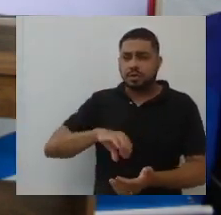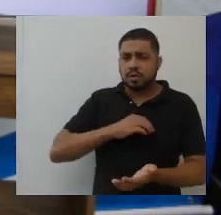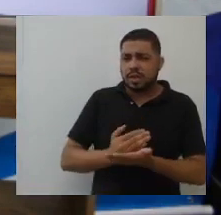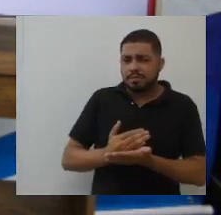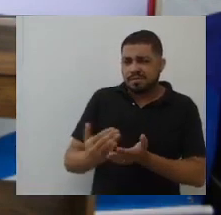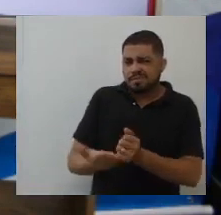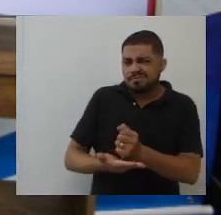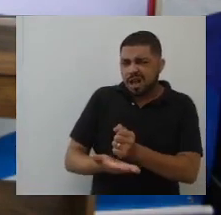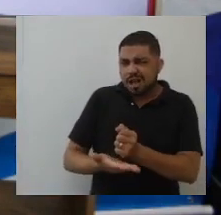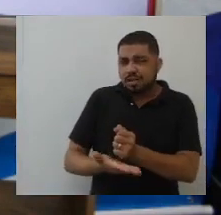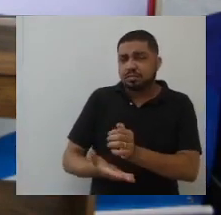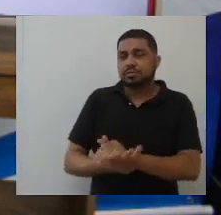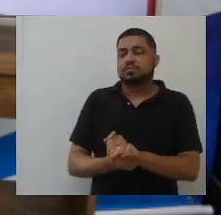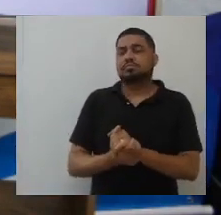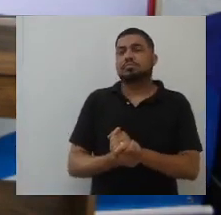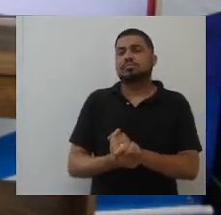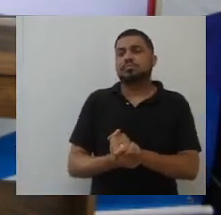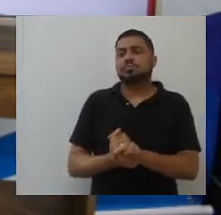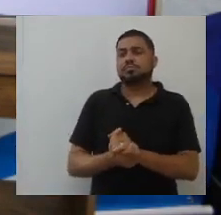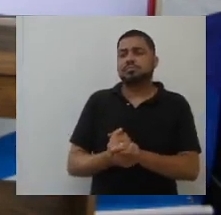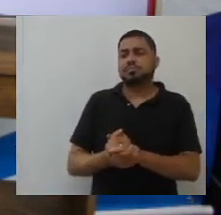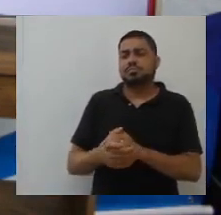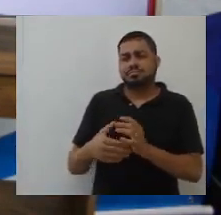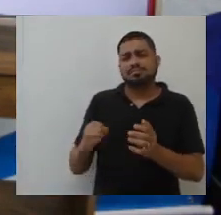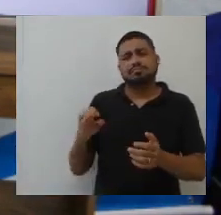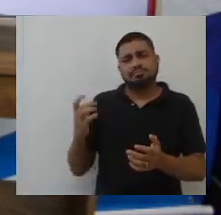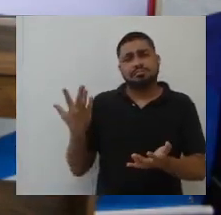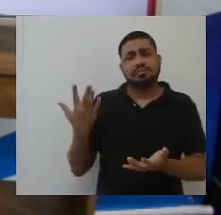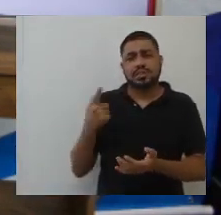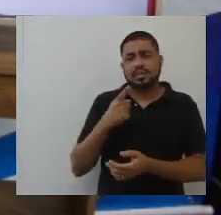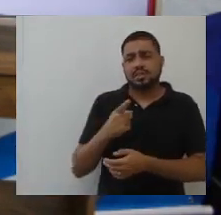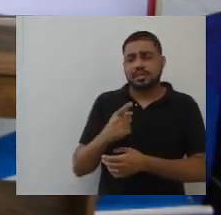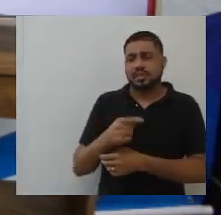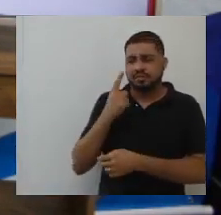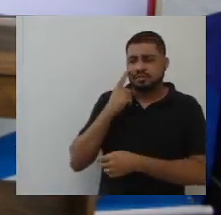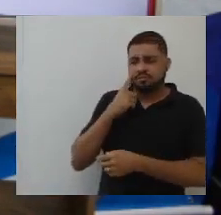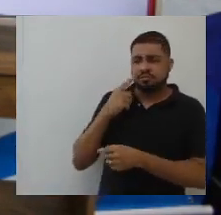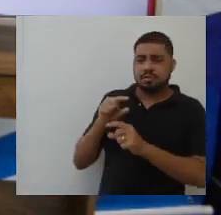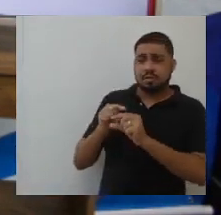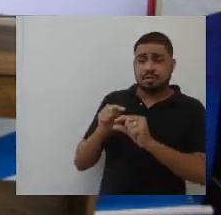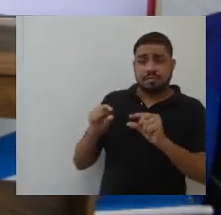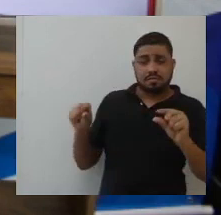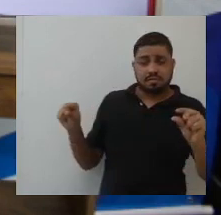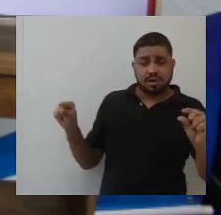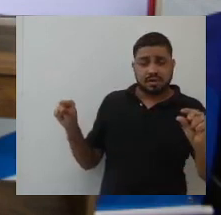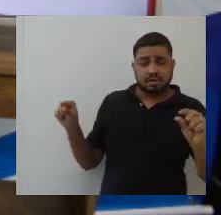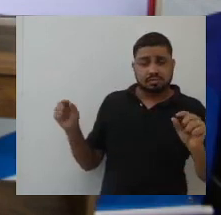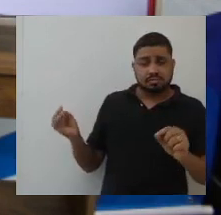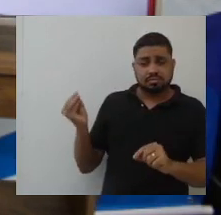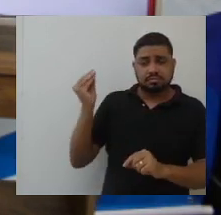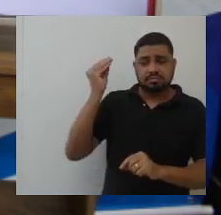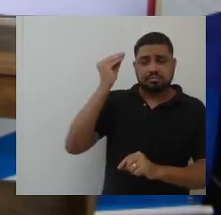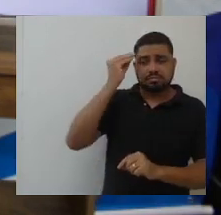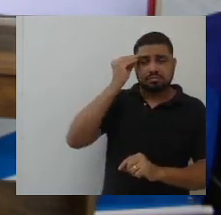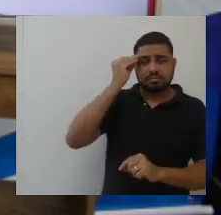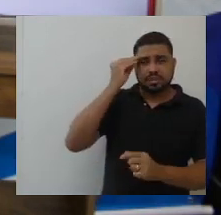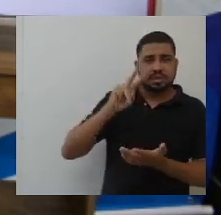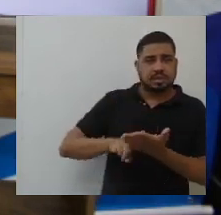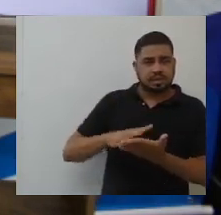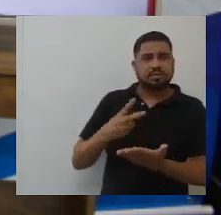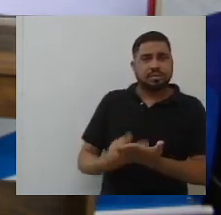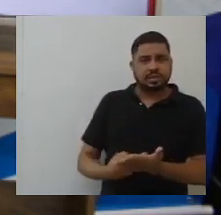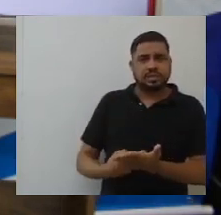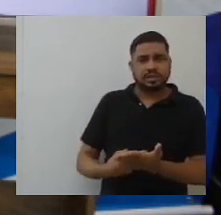está no básico, ele provavelmente vai levar essa frase, ele vai na cabeça dele traduzir essa frase